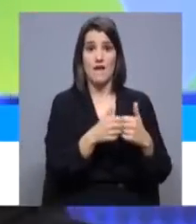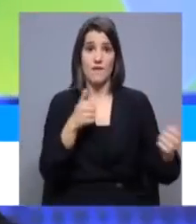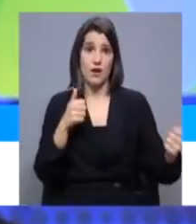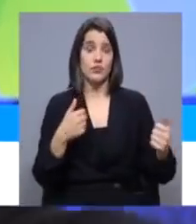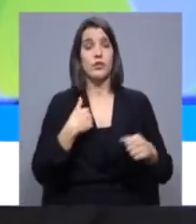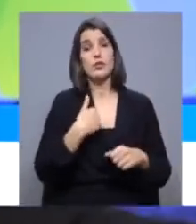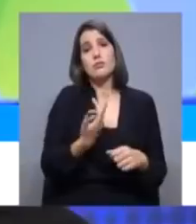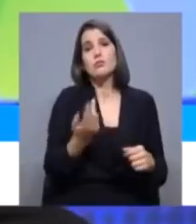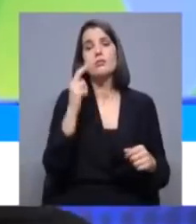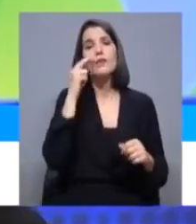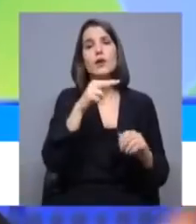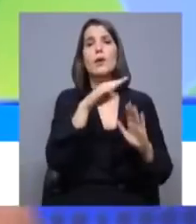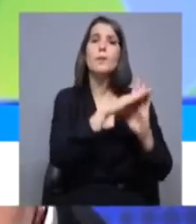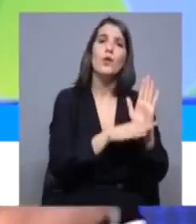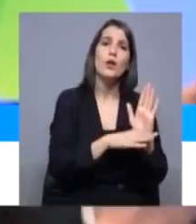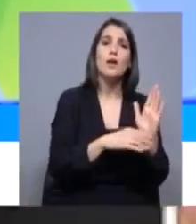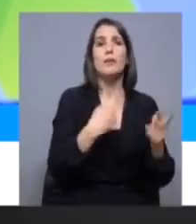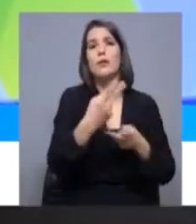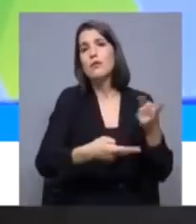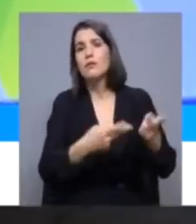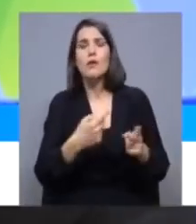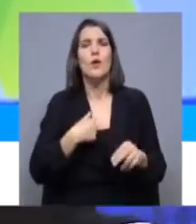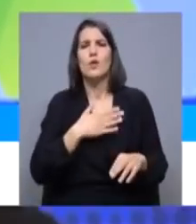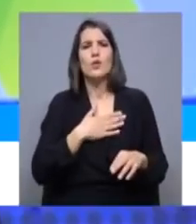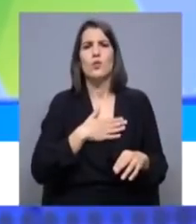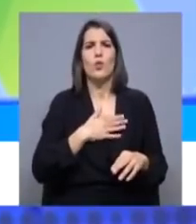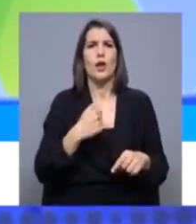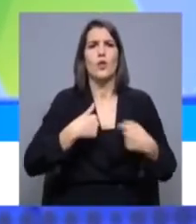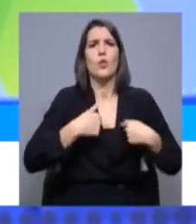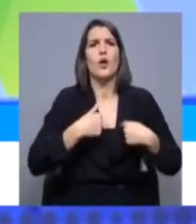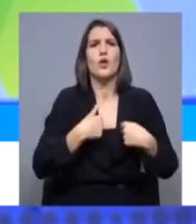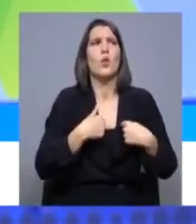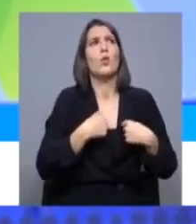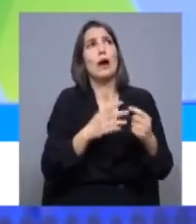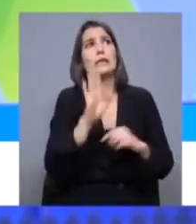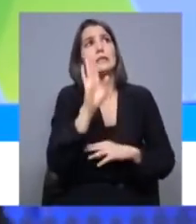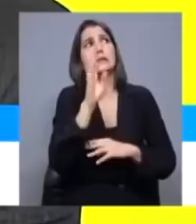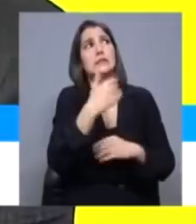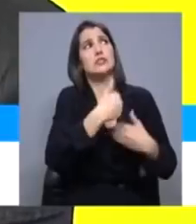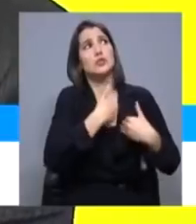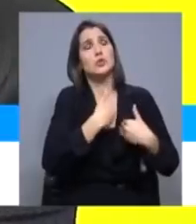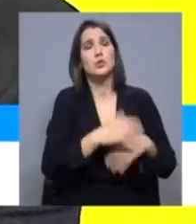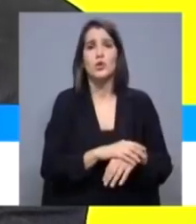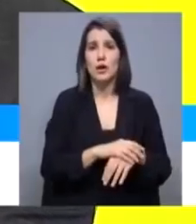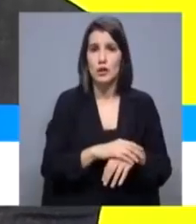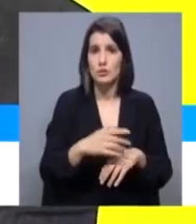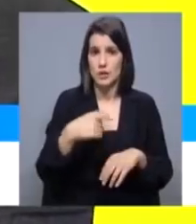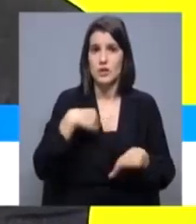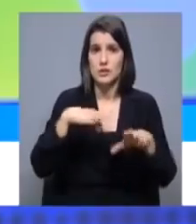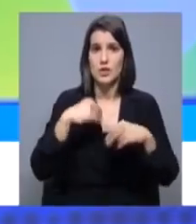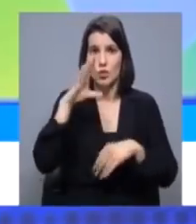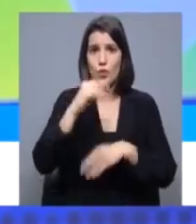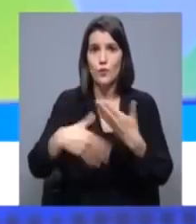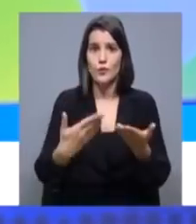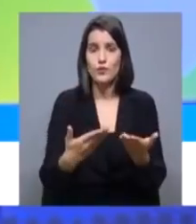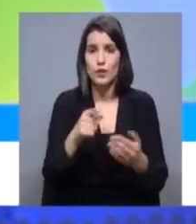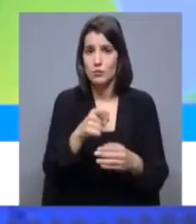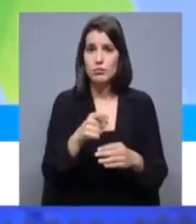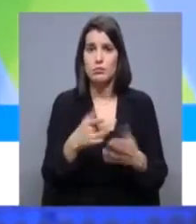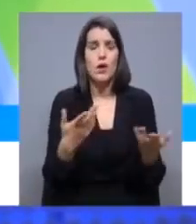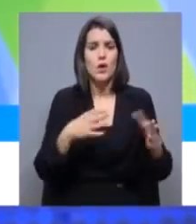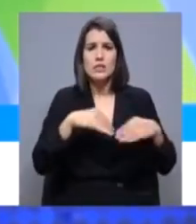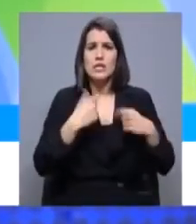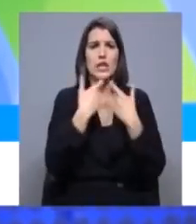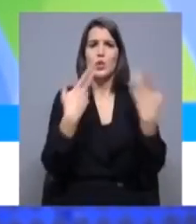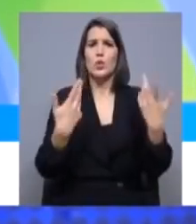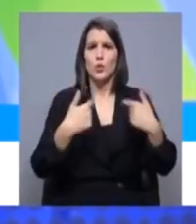nossa consciência quero ver o programa e analisar não nos vamos colocar em grupos de festas na Denise realizaram o exame direita ficando fortemente misturas mesmo então porque